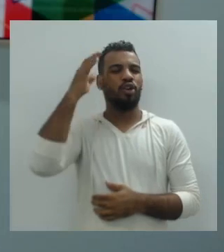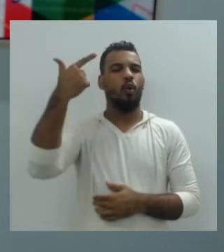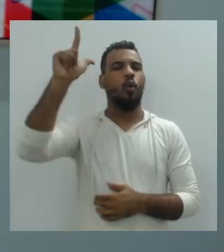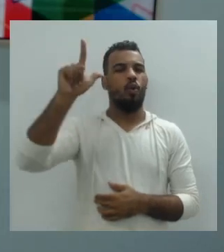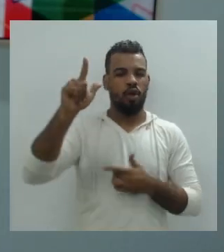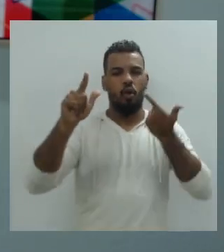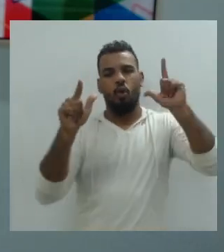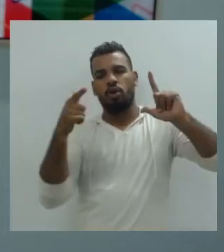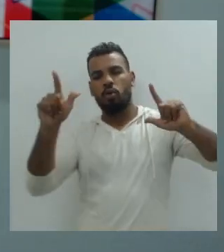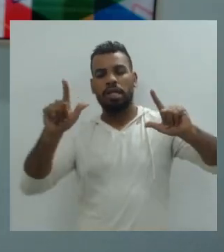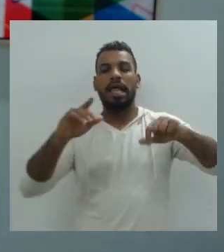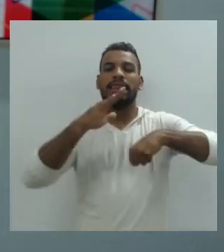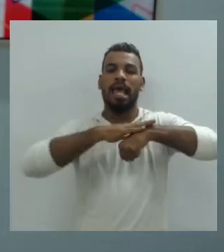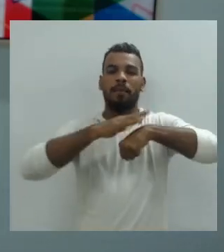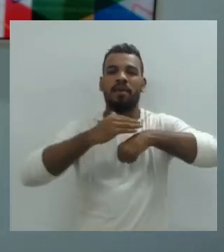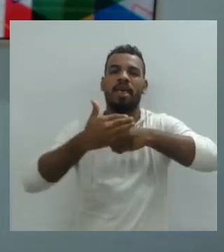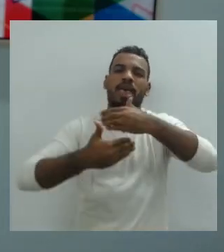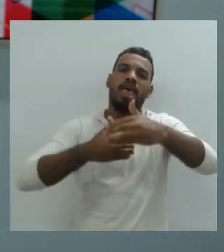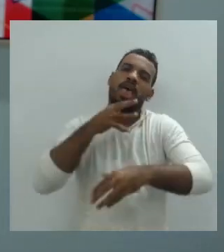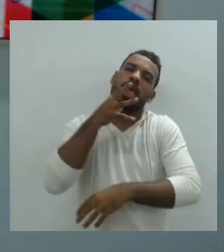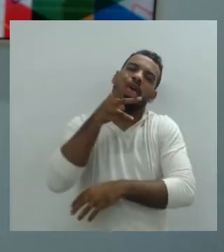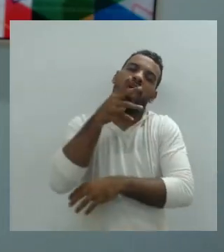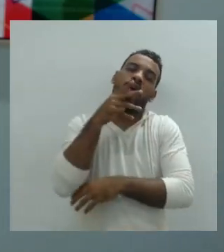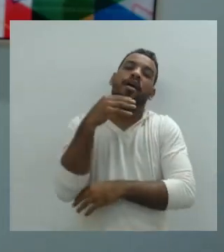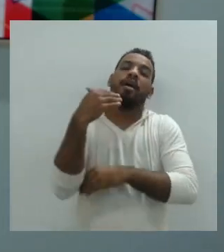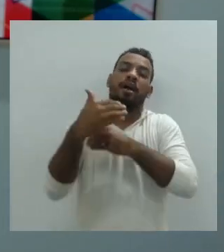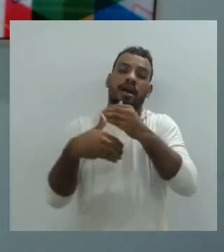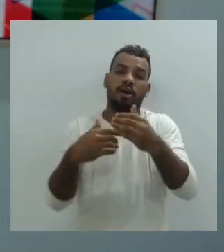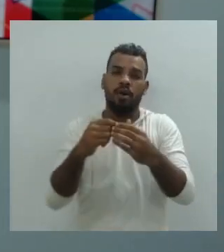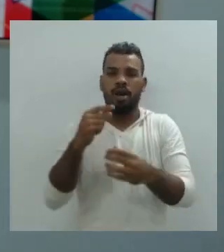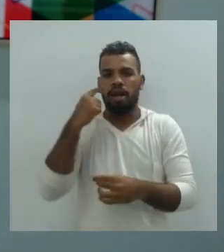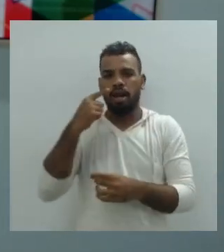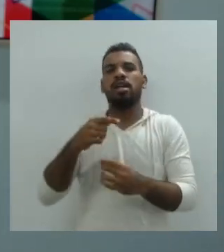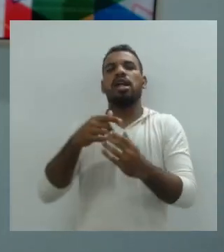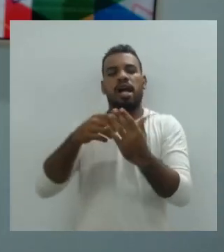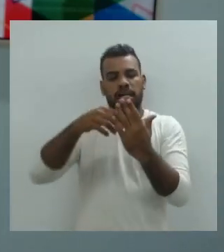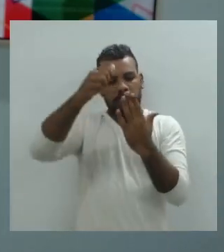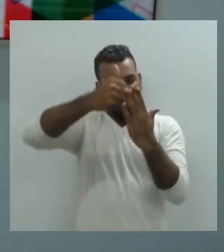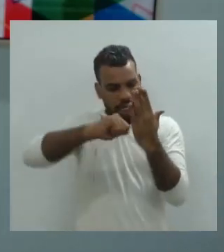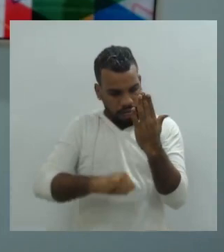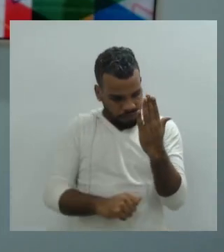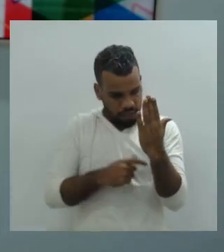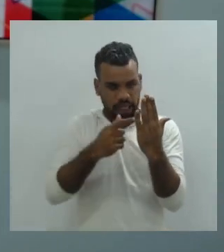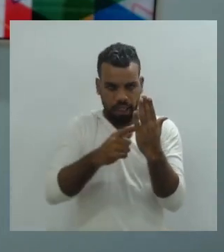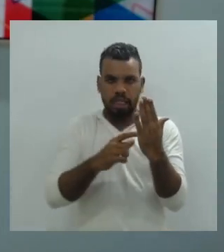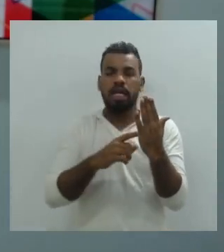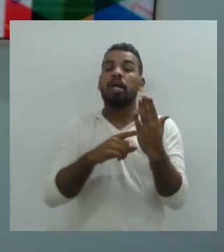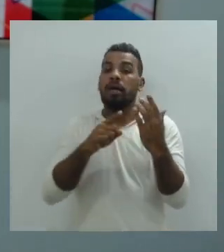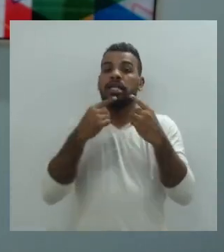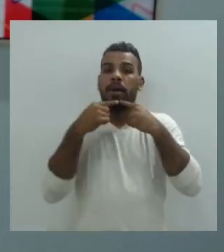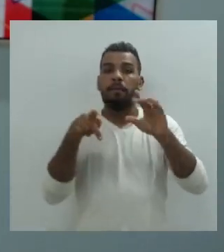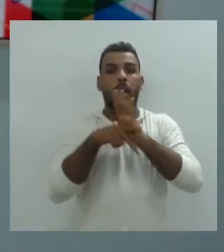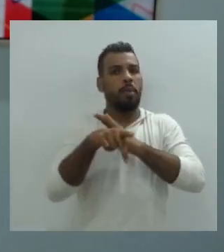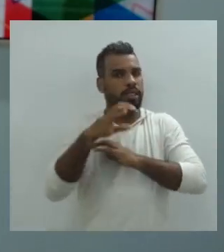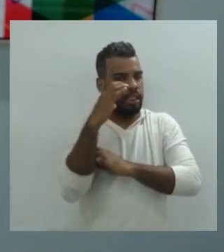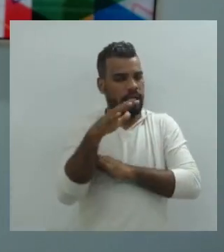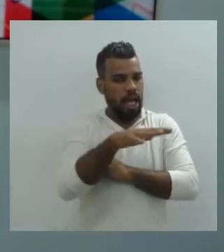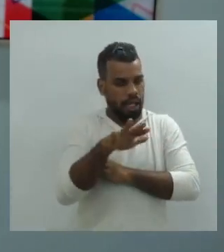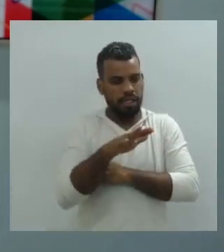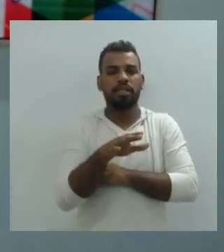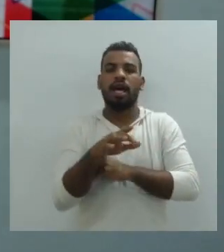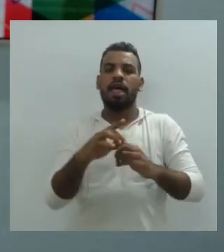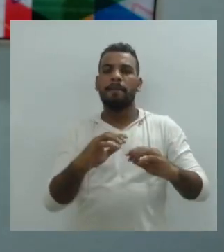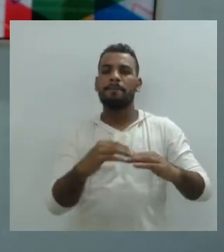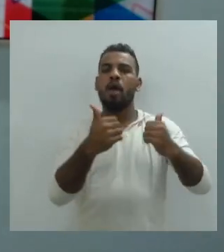demorou algum tempo para que ela fosse avaliada, criticada cientificamente e